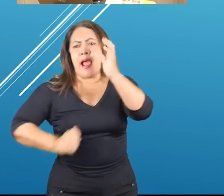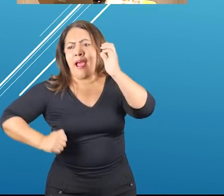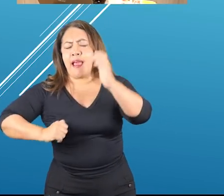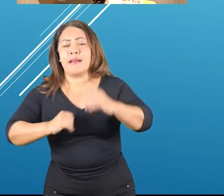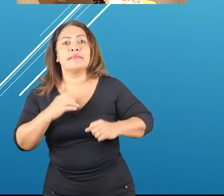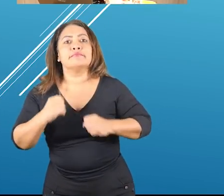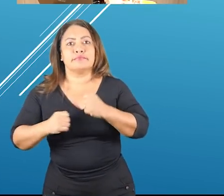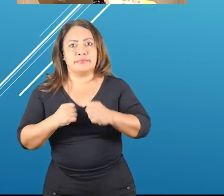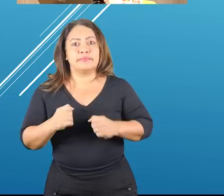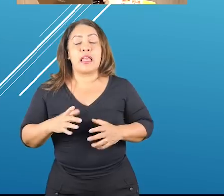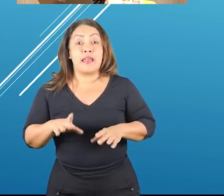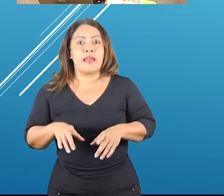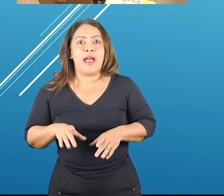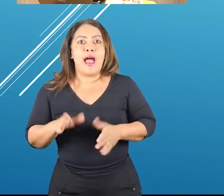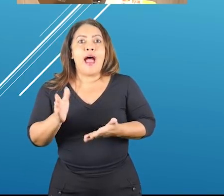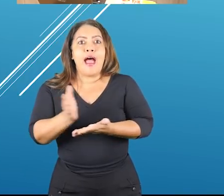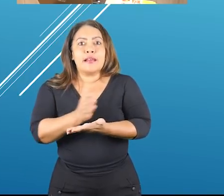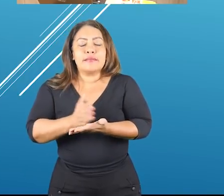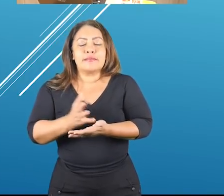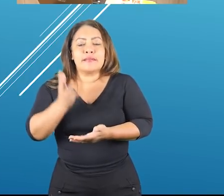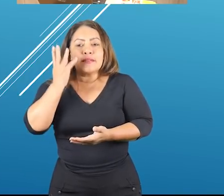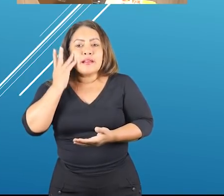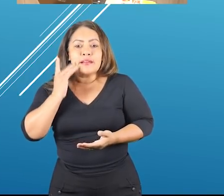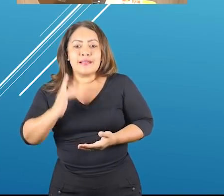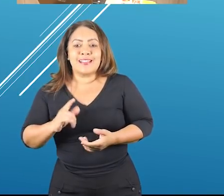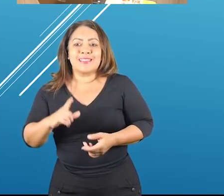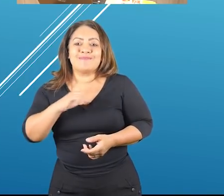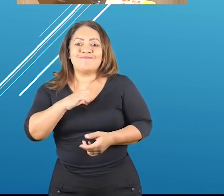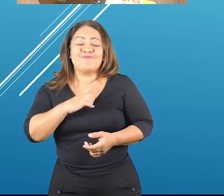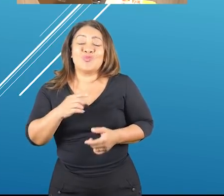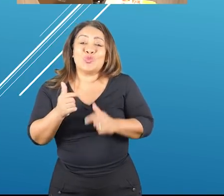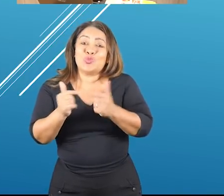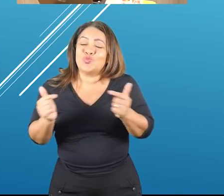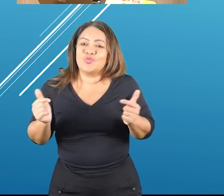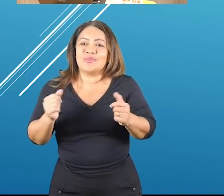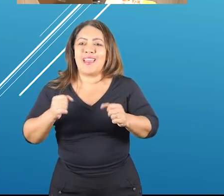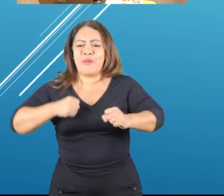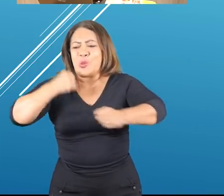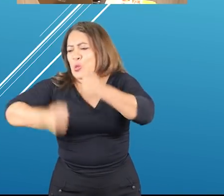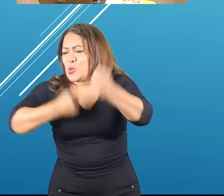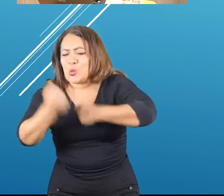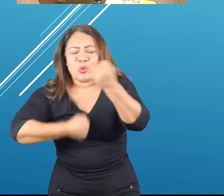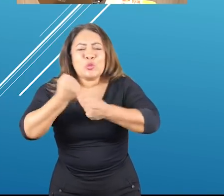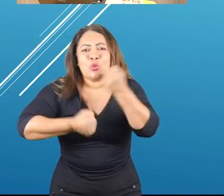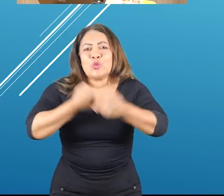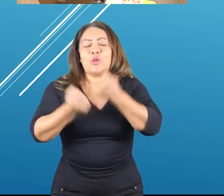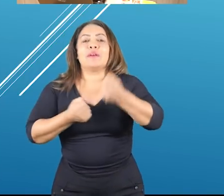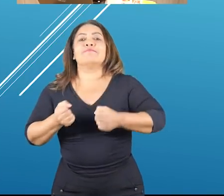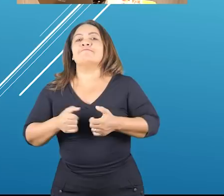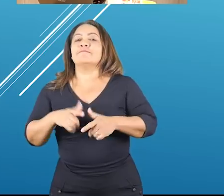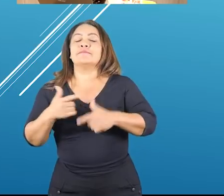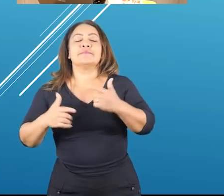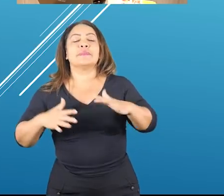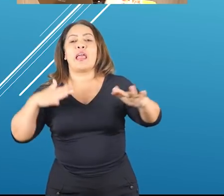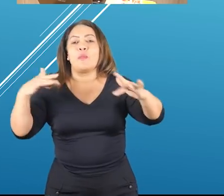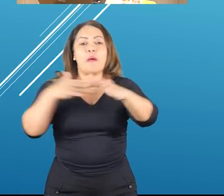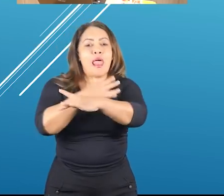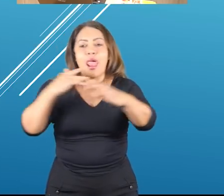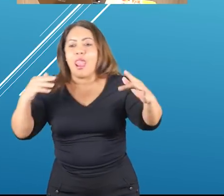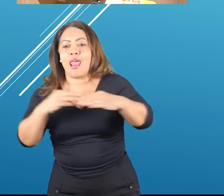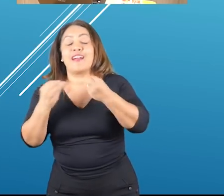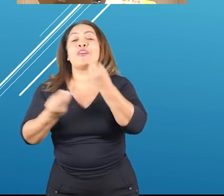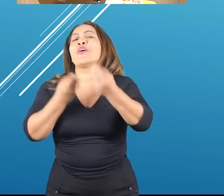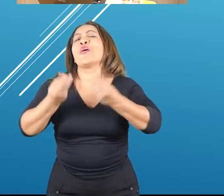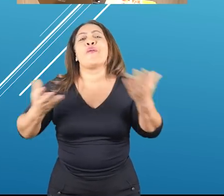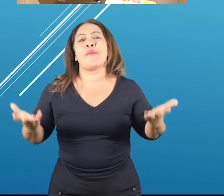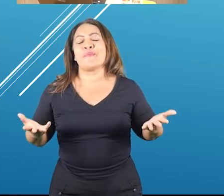porque nesse tempo de pandemia, as crianças têm menos espaço para correr, para se movimentar, então